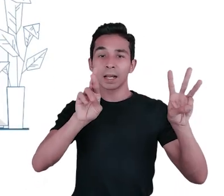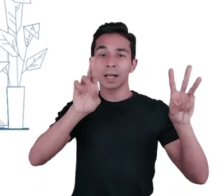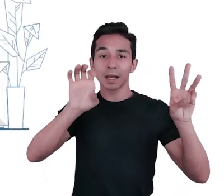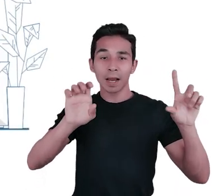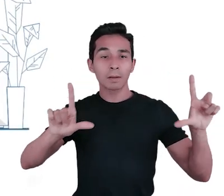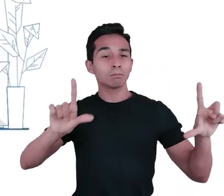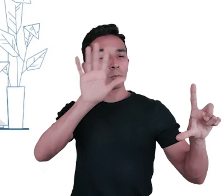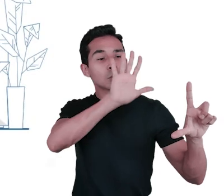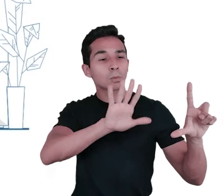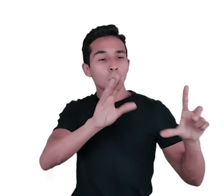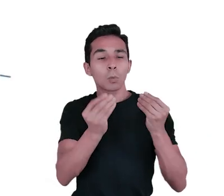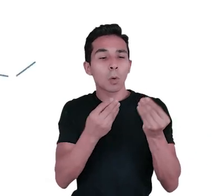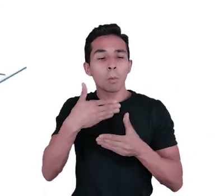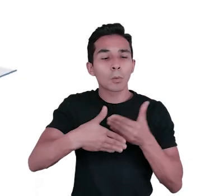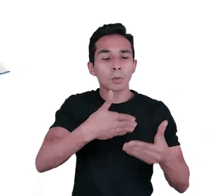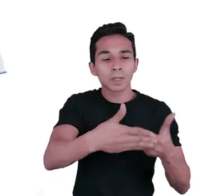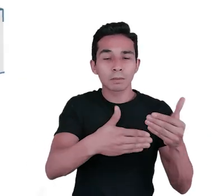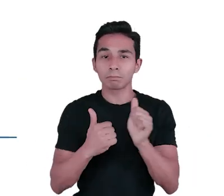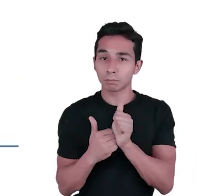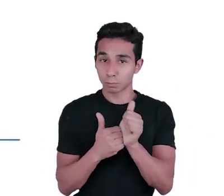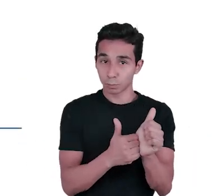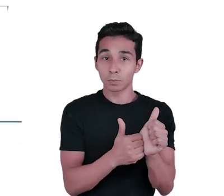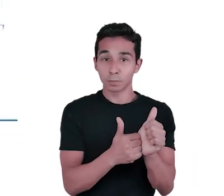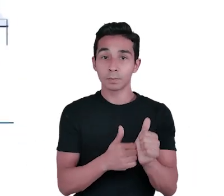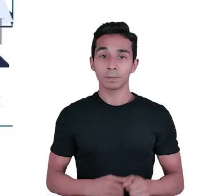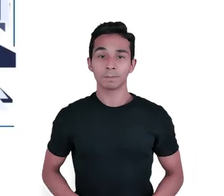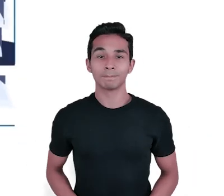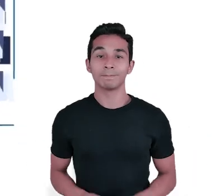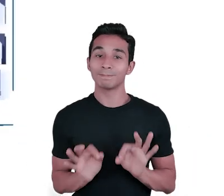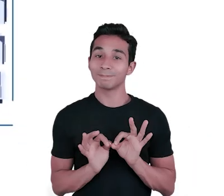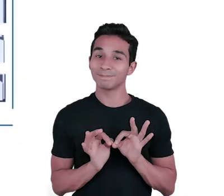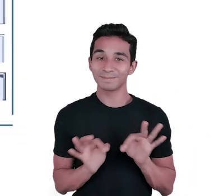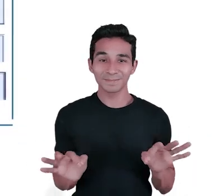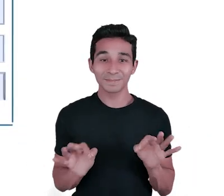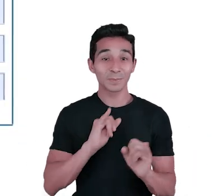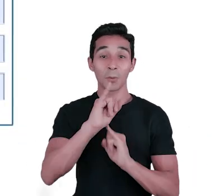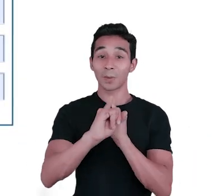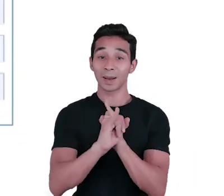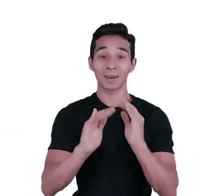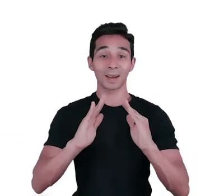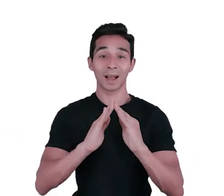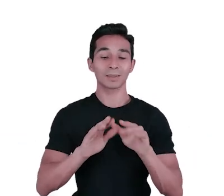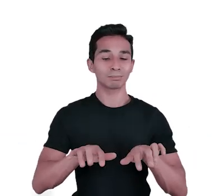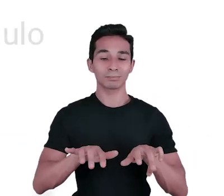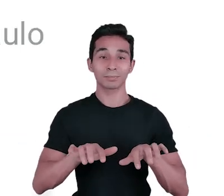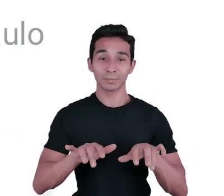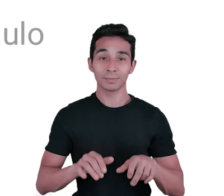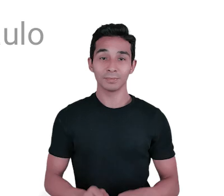É simples assim, e tudo online, sem sair de casa.